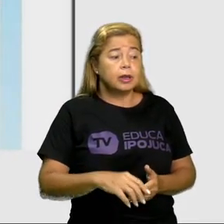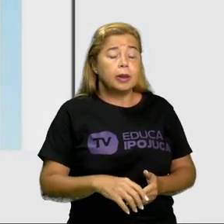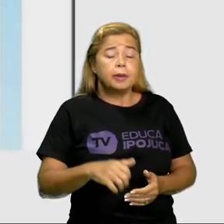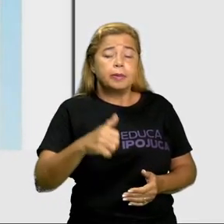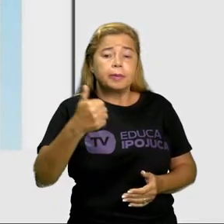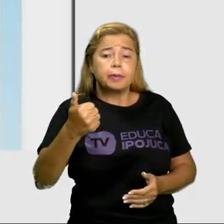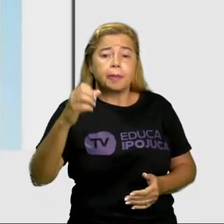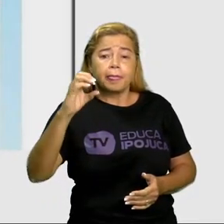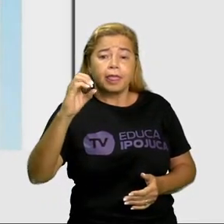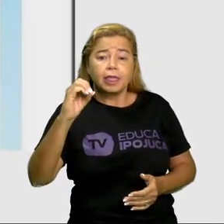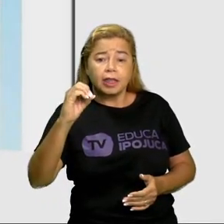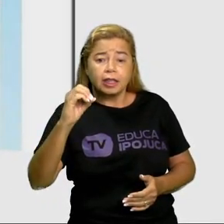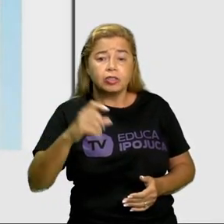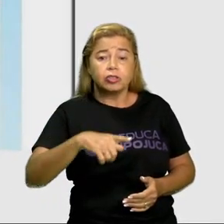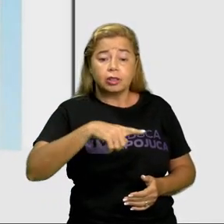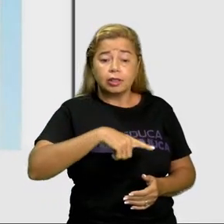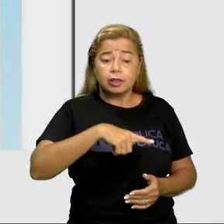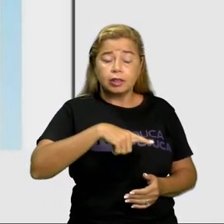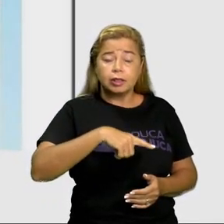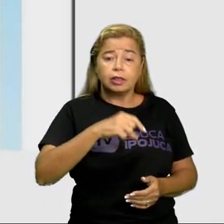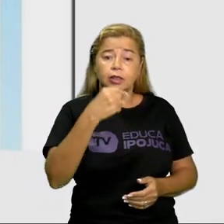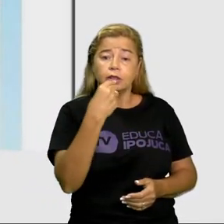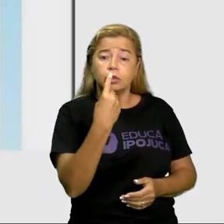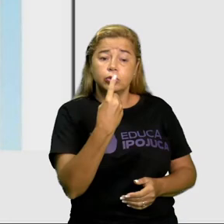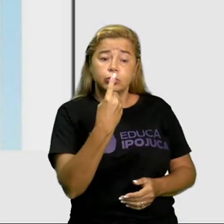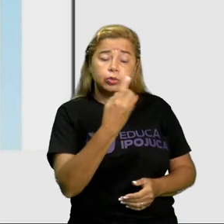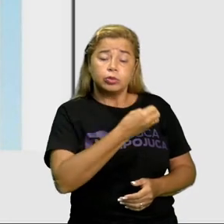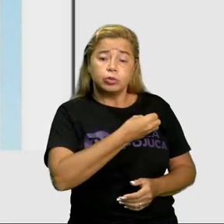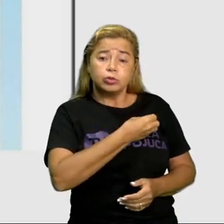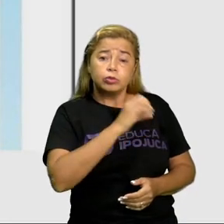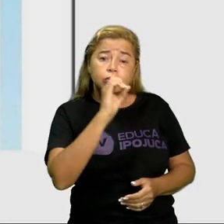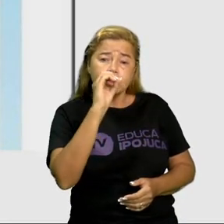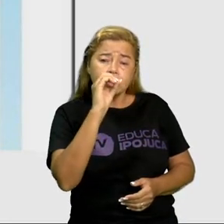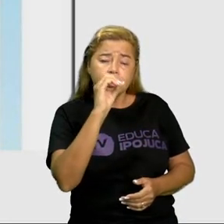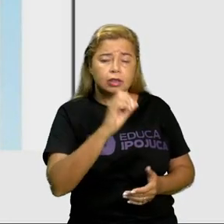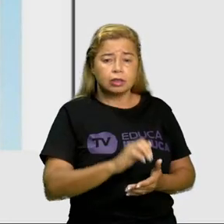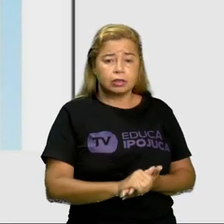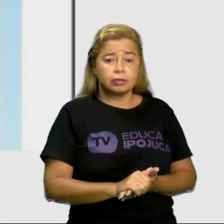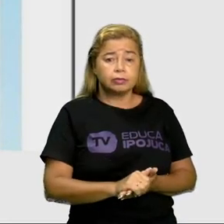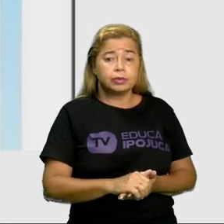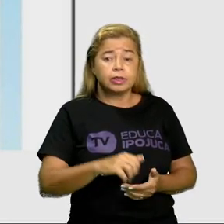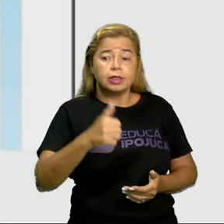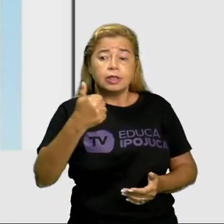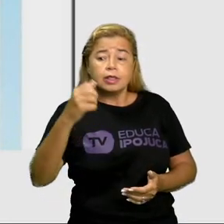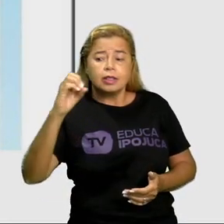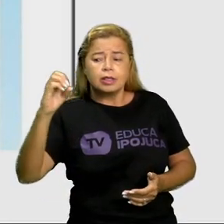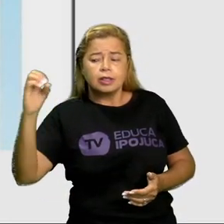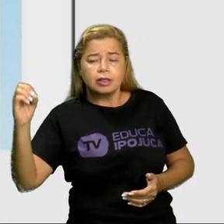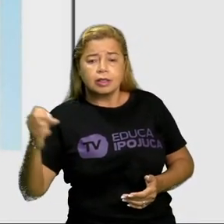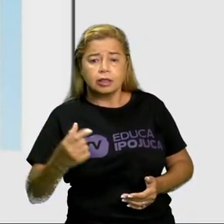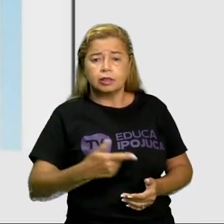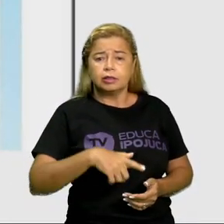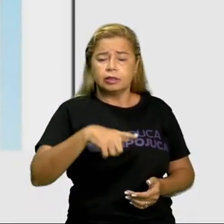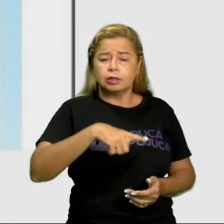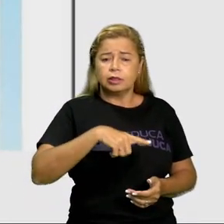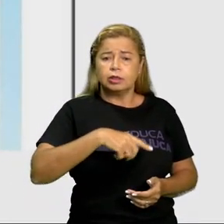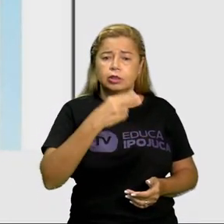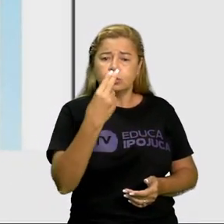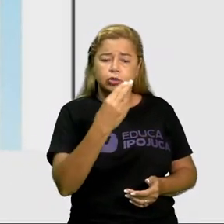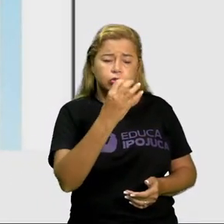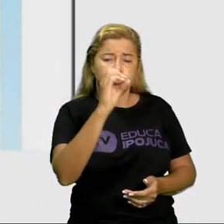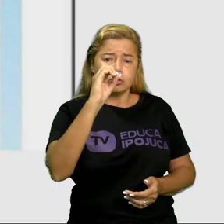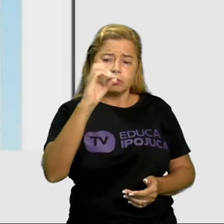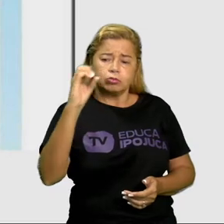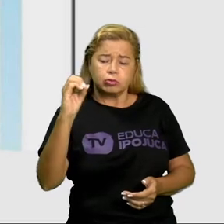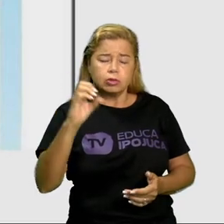o 10, ele já tem um zero. O 100, ele já tem dois zeros. O 1.000 já tem três zeros. E